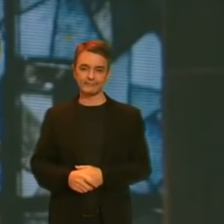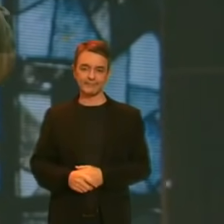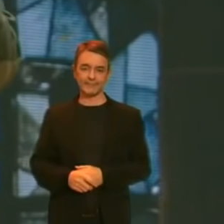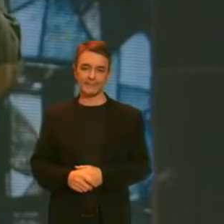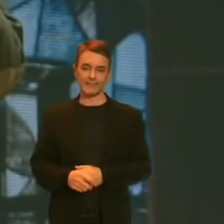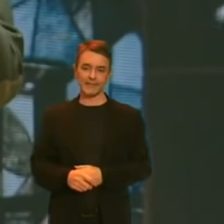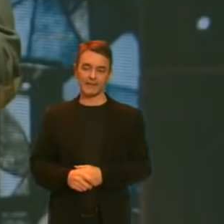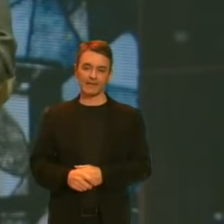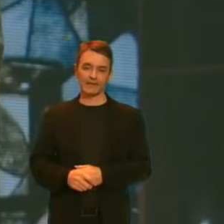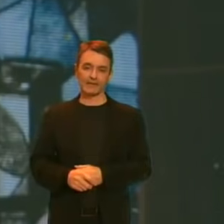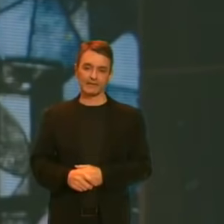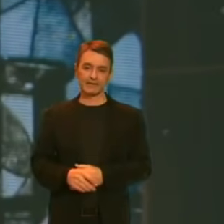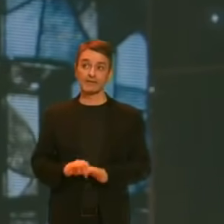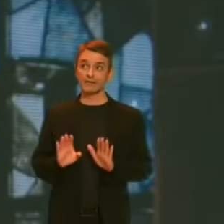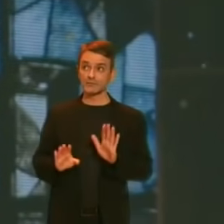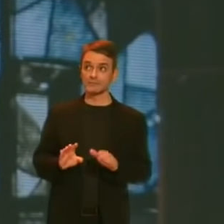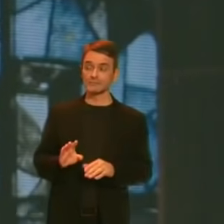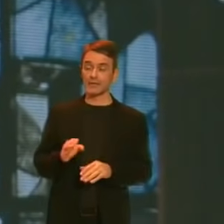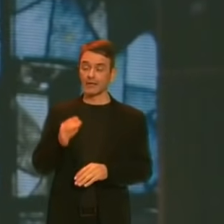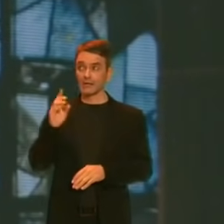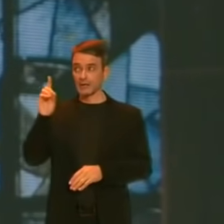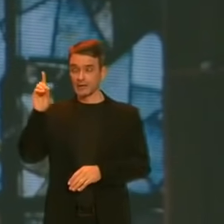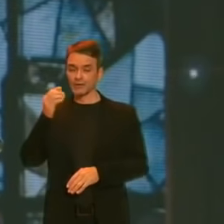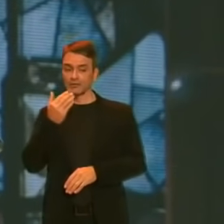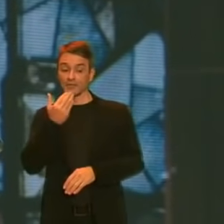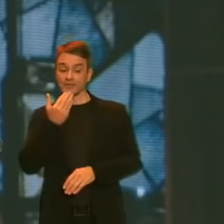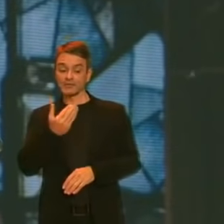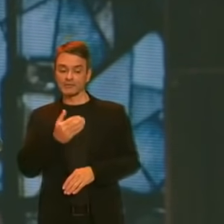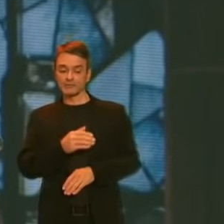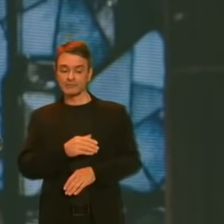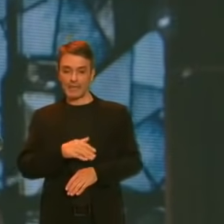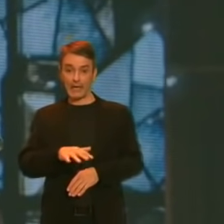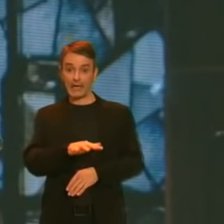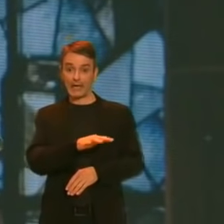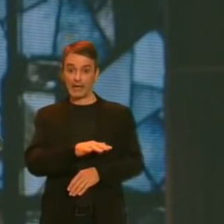E o Senhor vai pedir à sua igreja fidelidade.